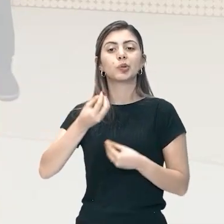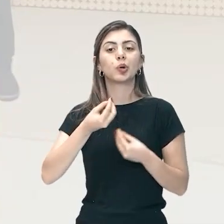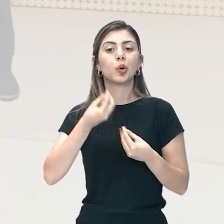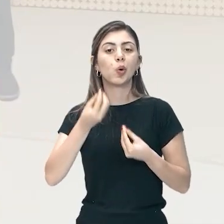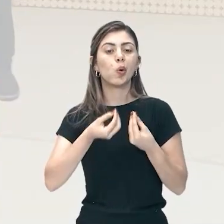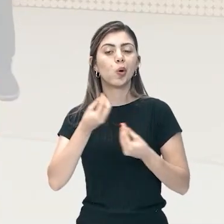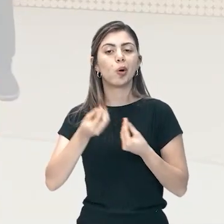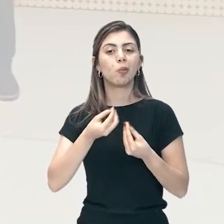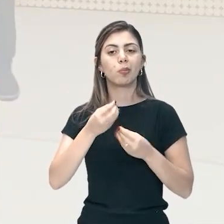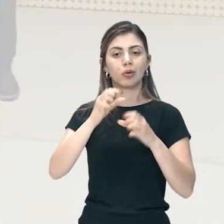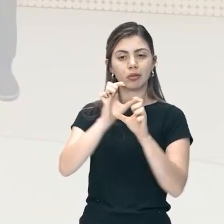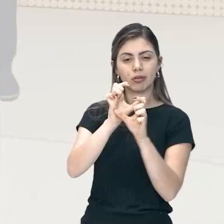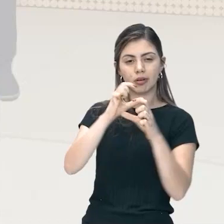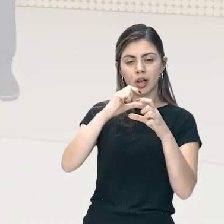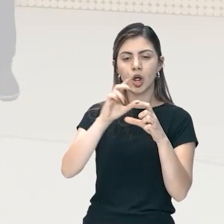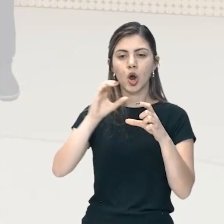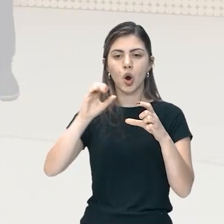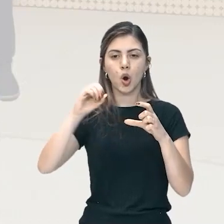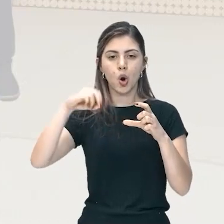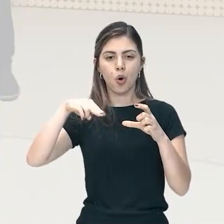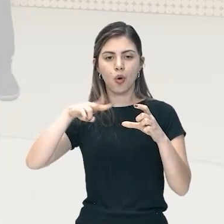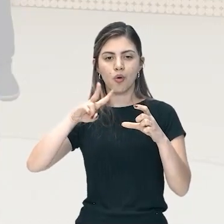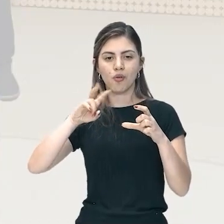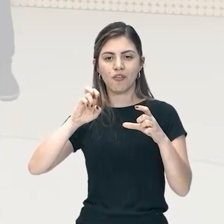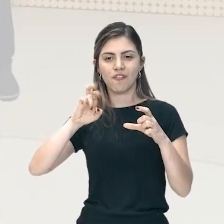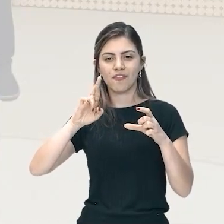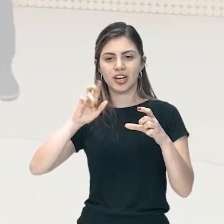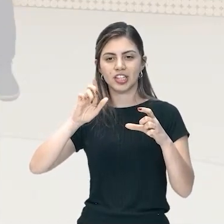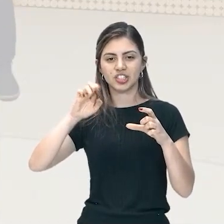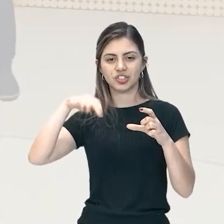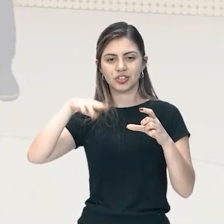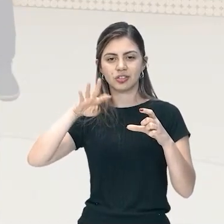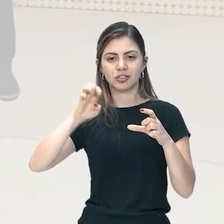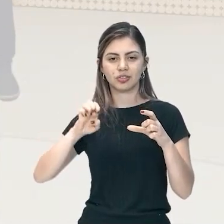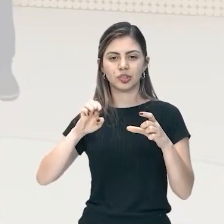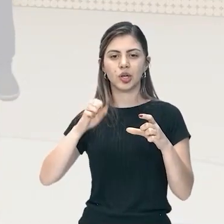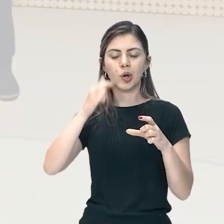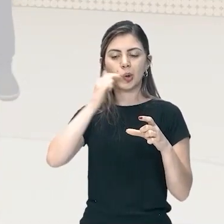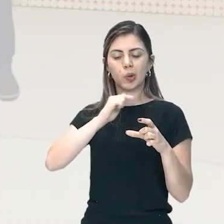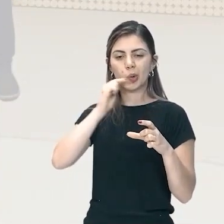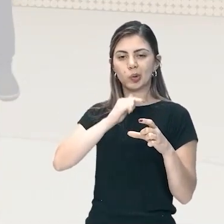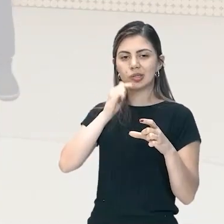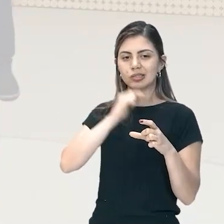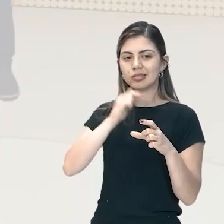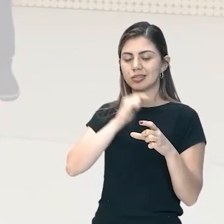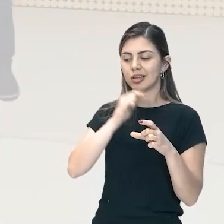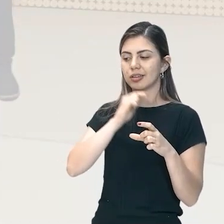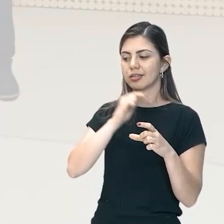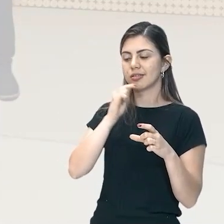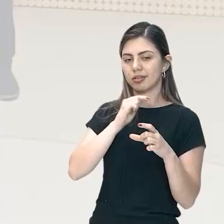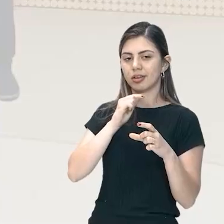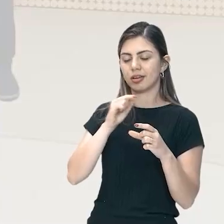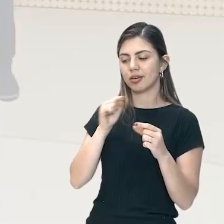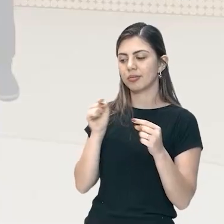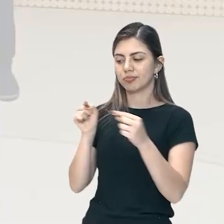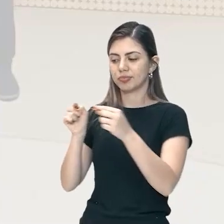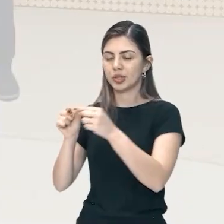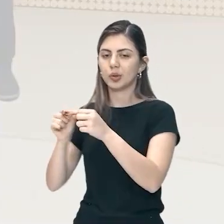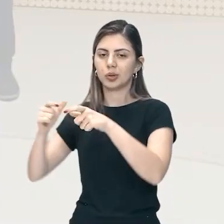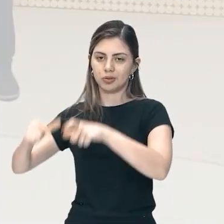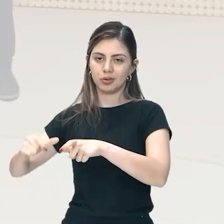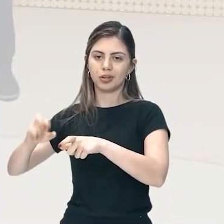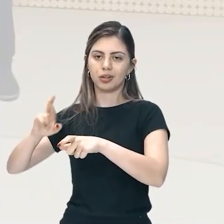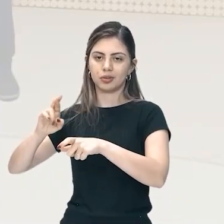lente que a gente chama de lente convergente. Está aí, ó, lente convergente para convergir os raios de luz para ver se eles se cruzam